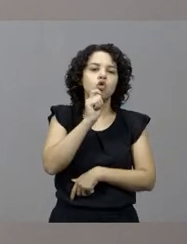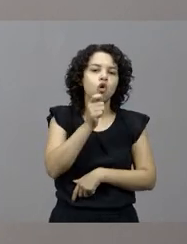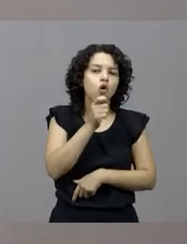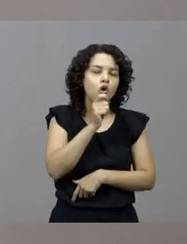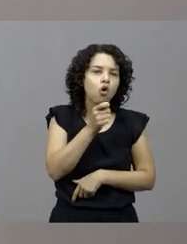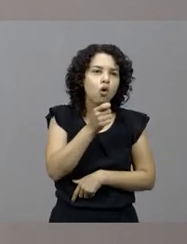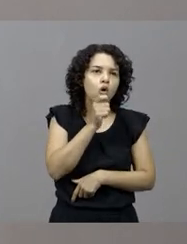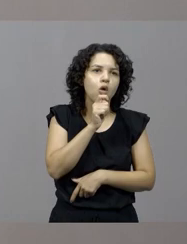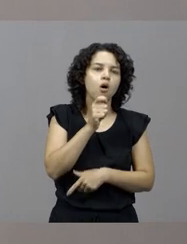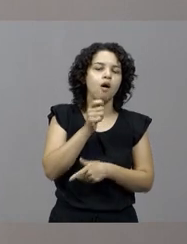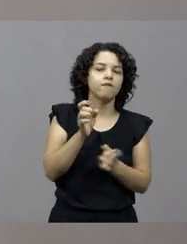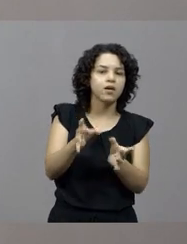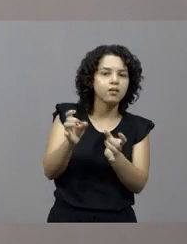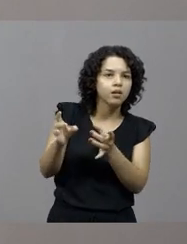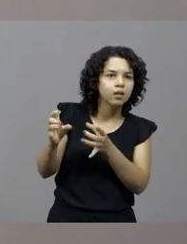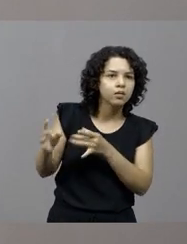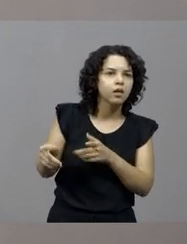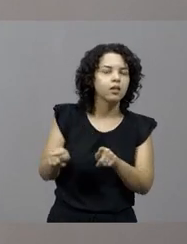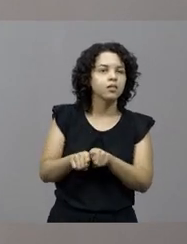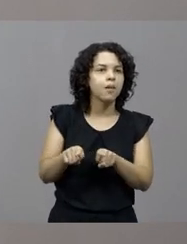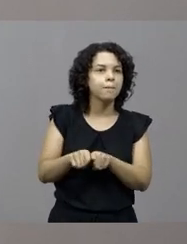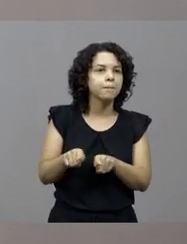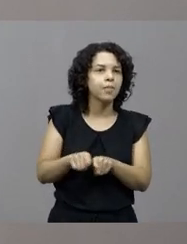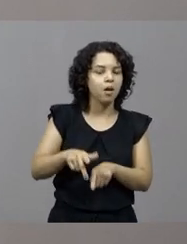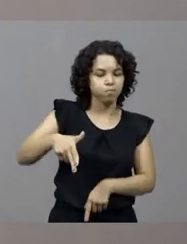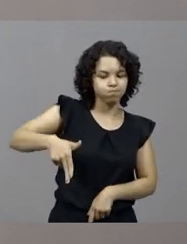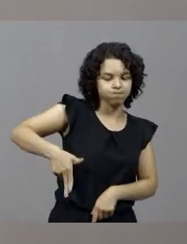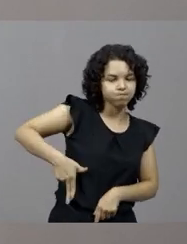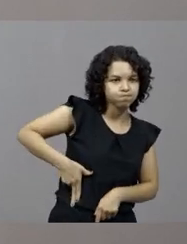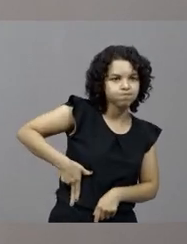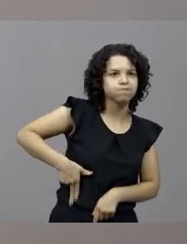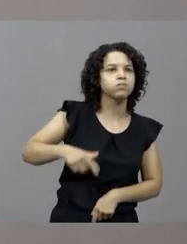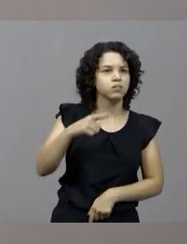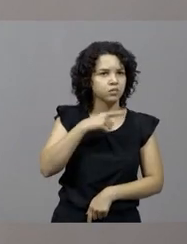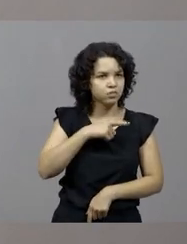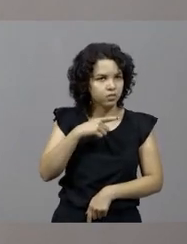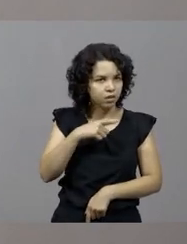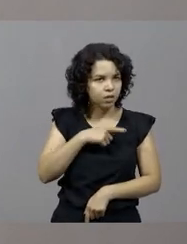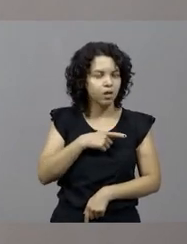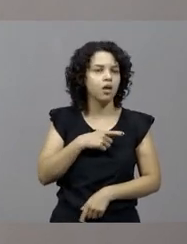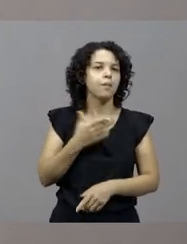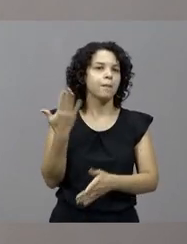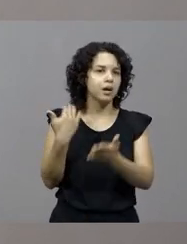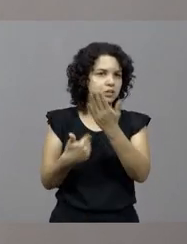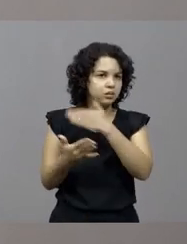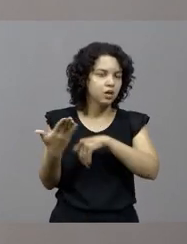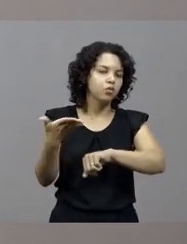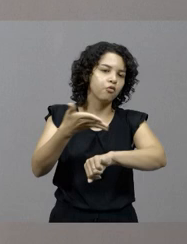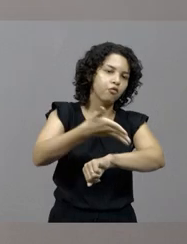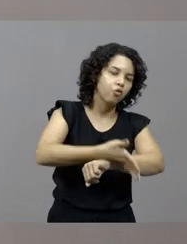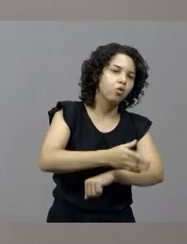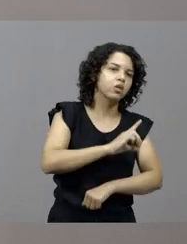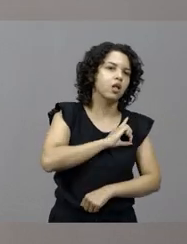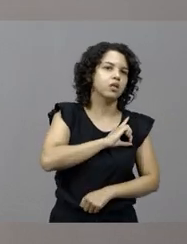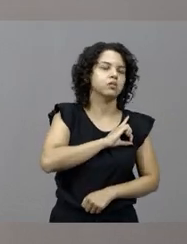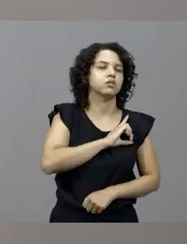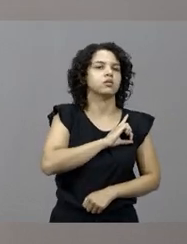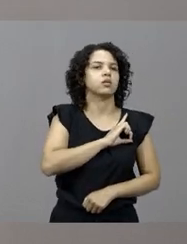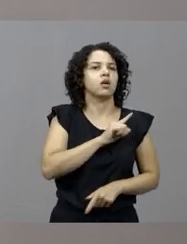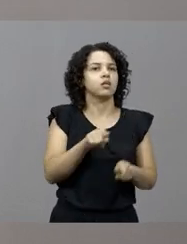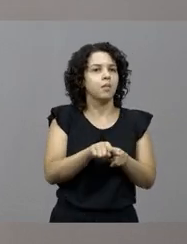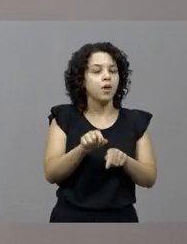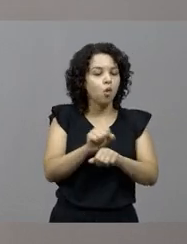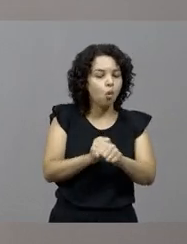posse de arma de fogo, que ele já tinha sido anteriormente conduzido à delegacia, corrupção passiva,